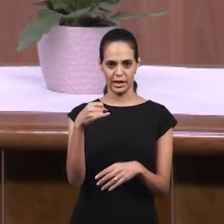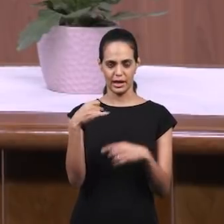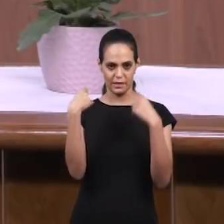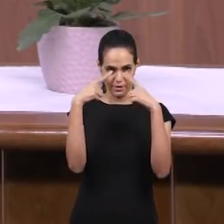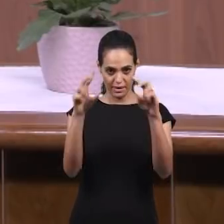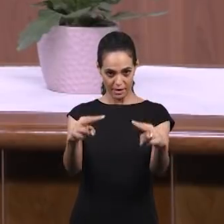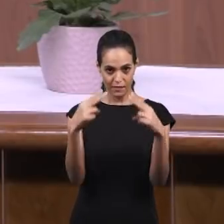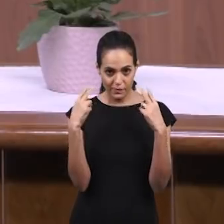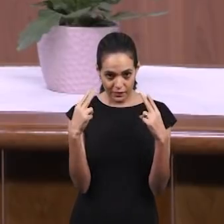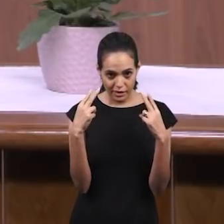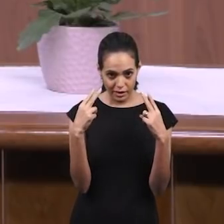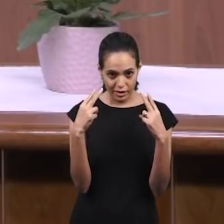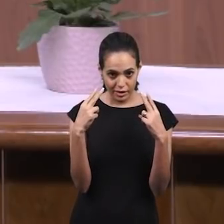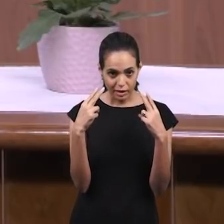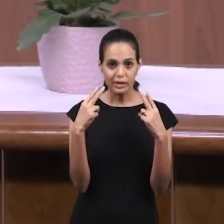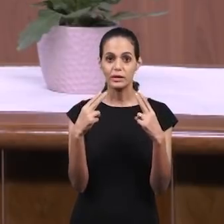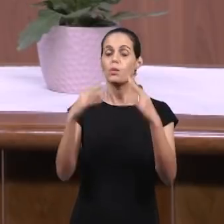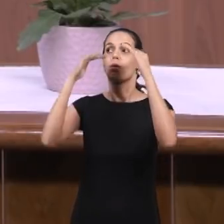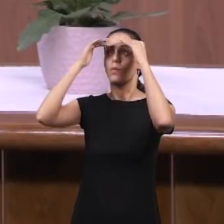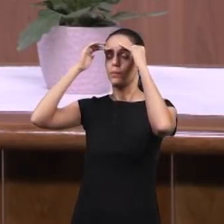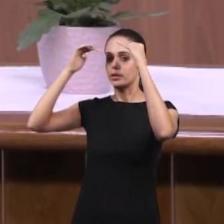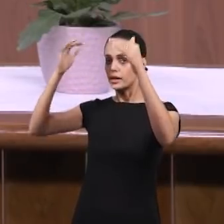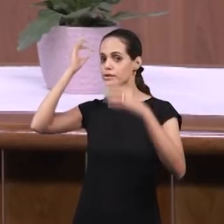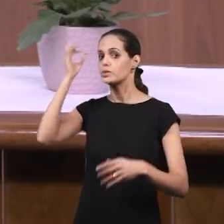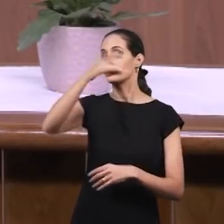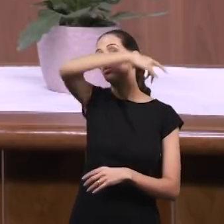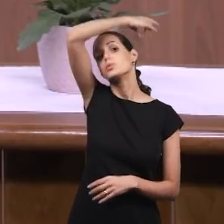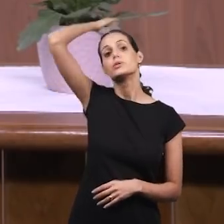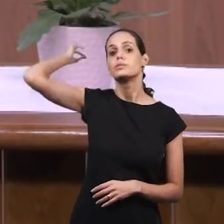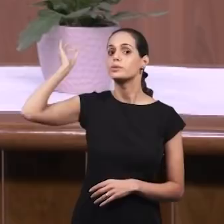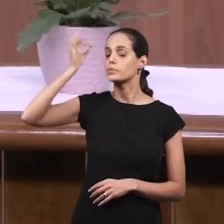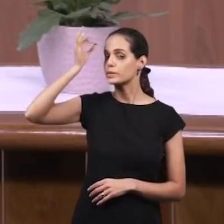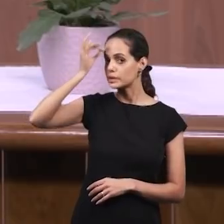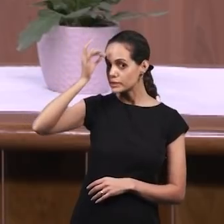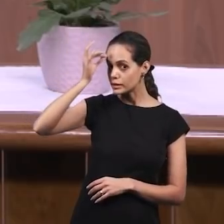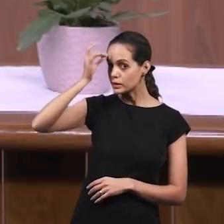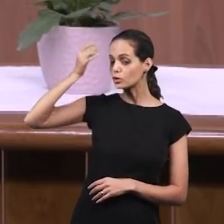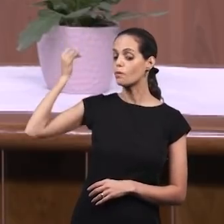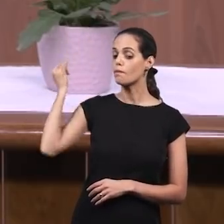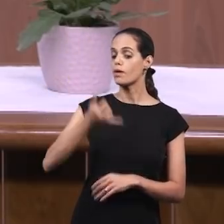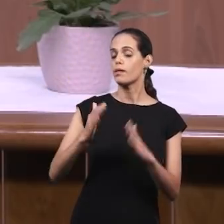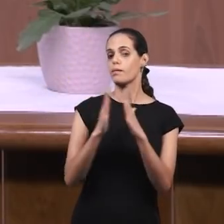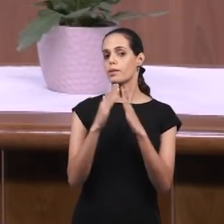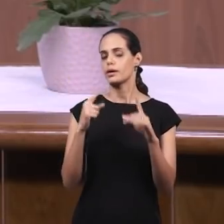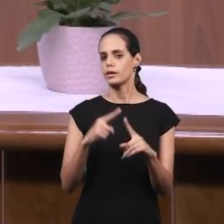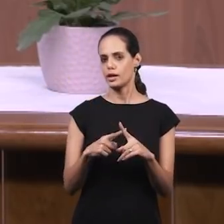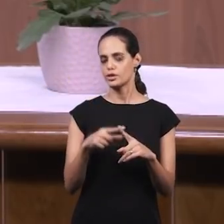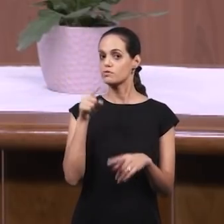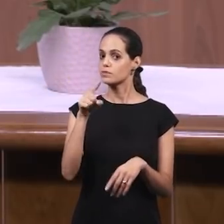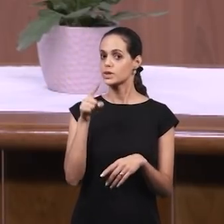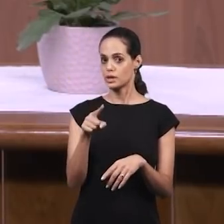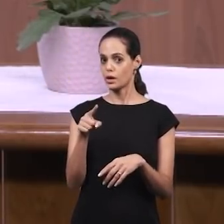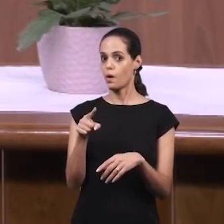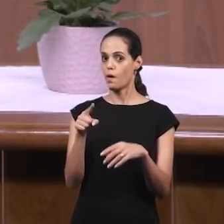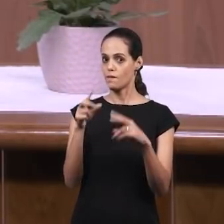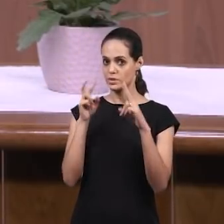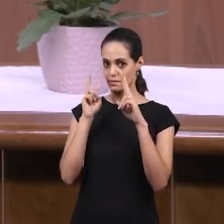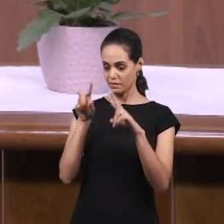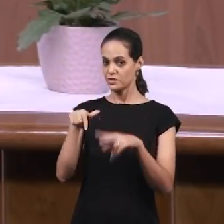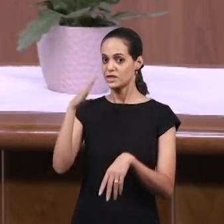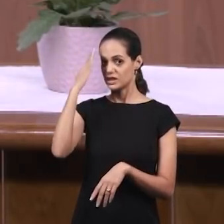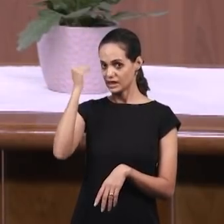ouvir, ouça o que o Espírito diz às igrejas. Então